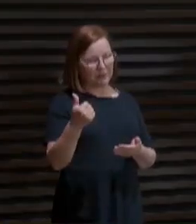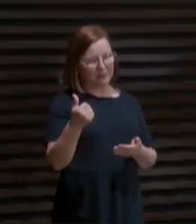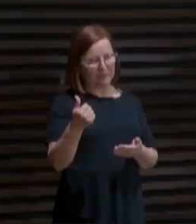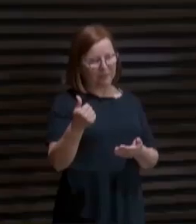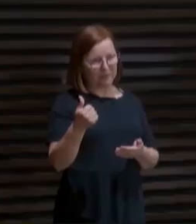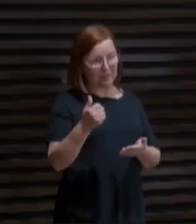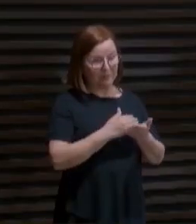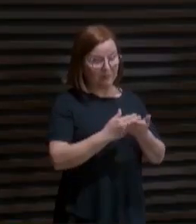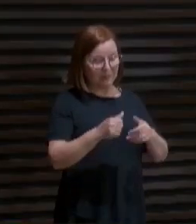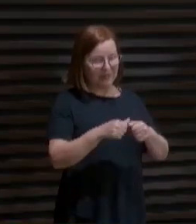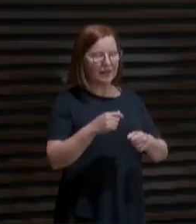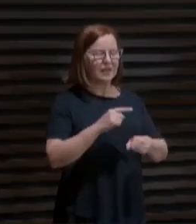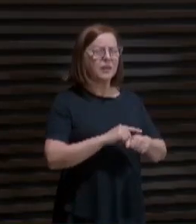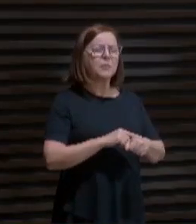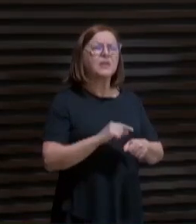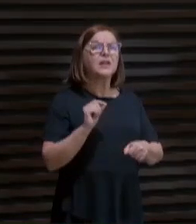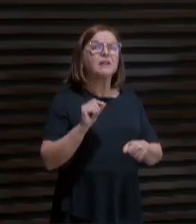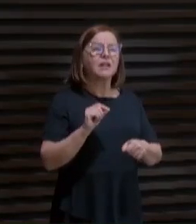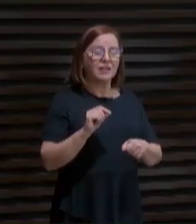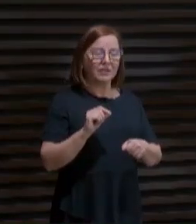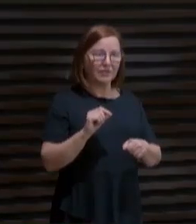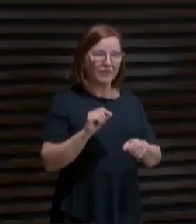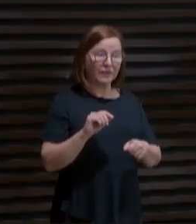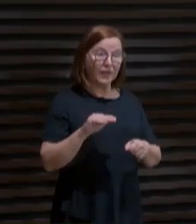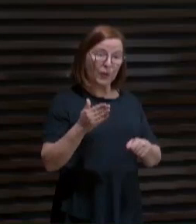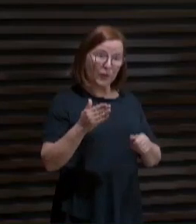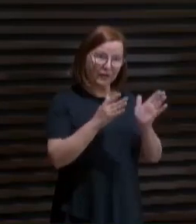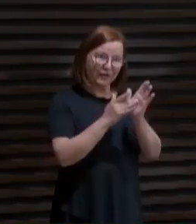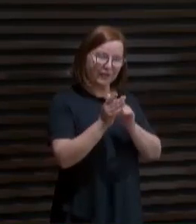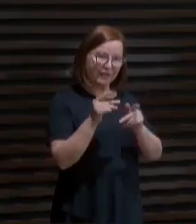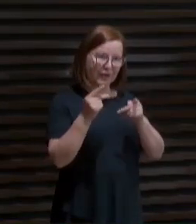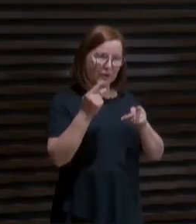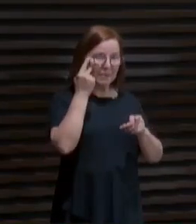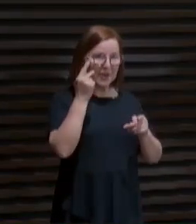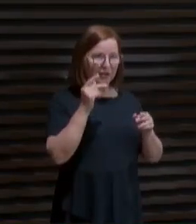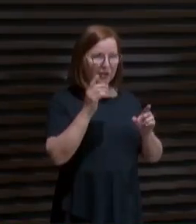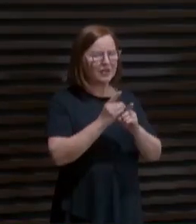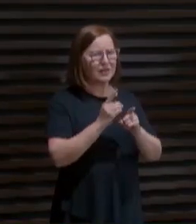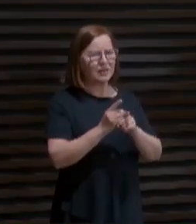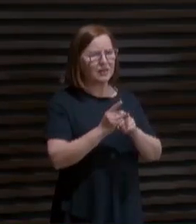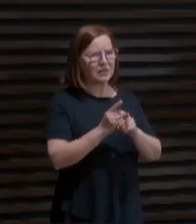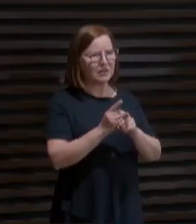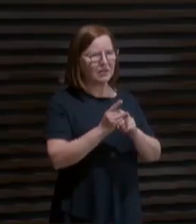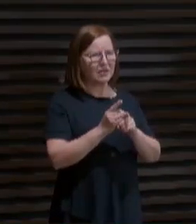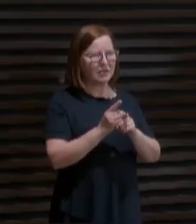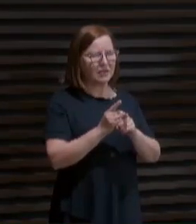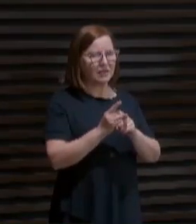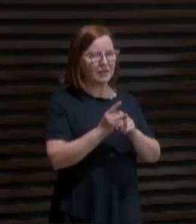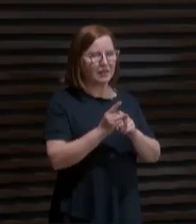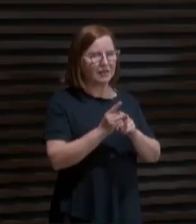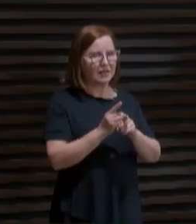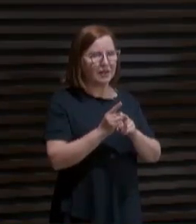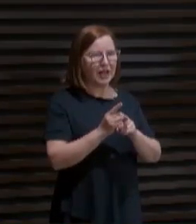Desde esse tempo, que tempo foi esse? Quando Jesus disse aos discípulos: o que é que vocês acham, o que é que dizem a meu